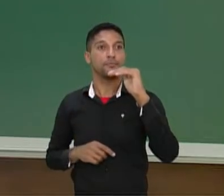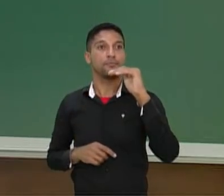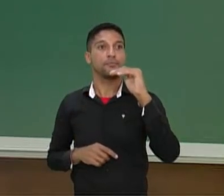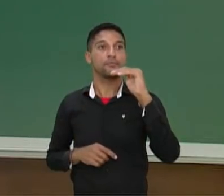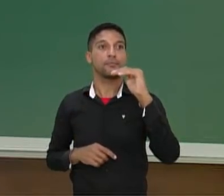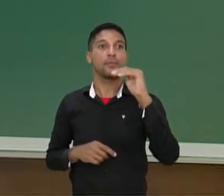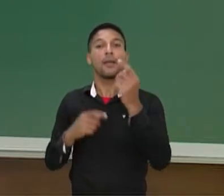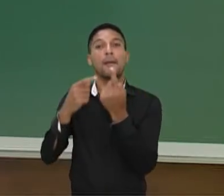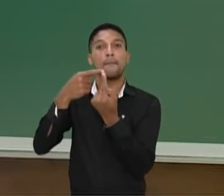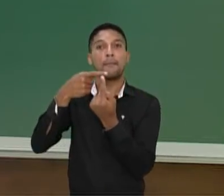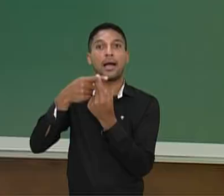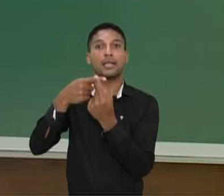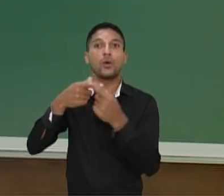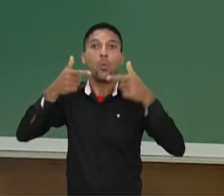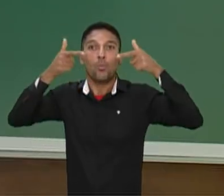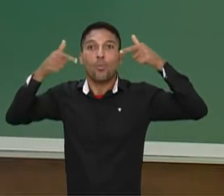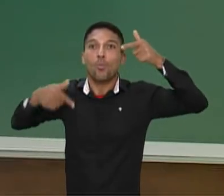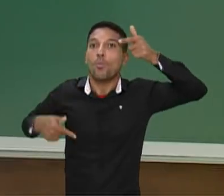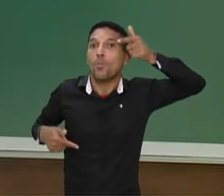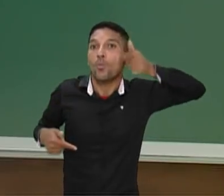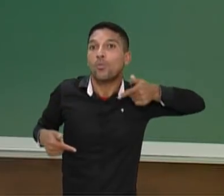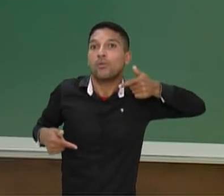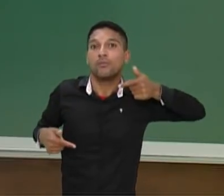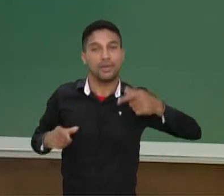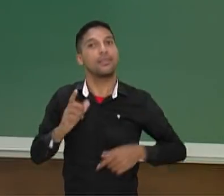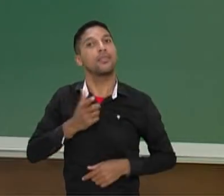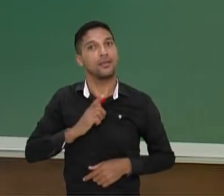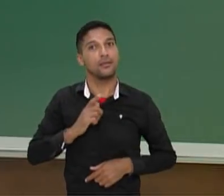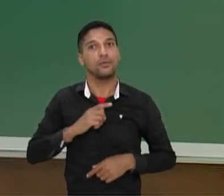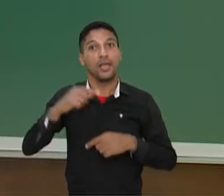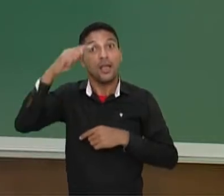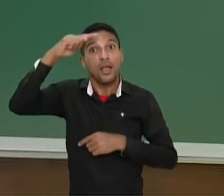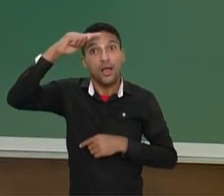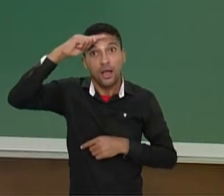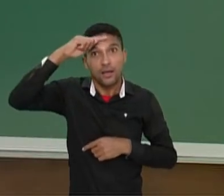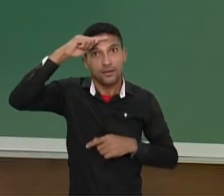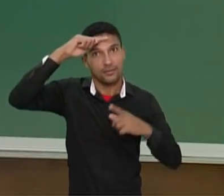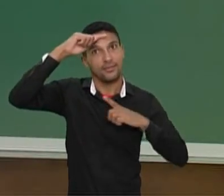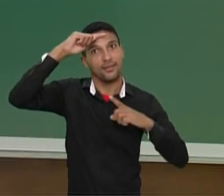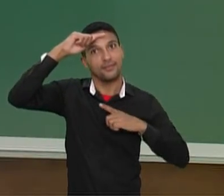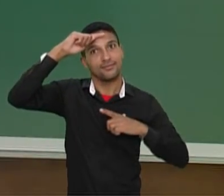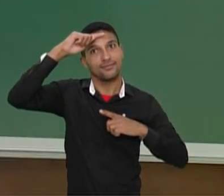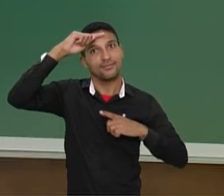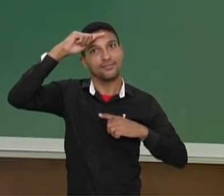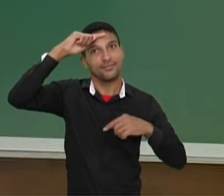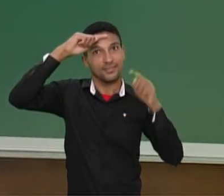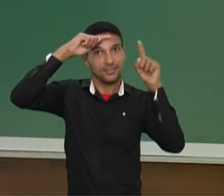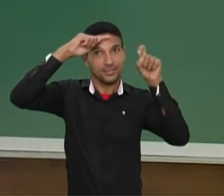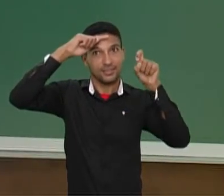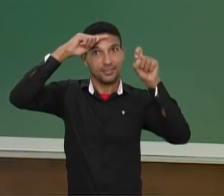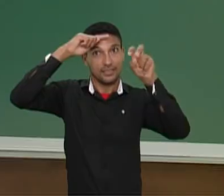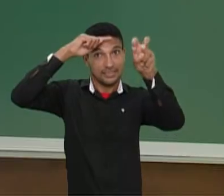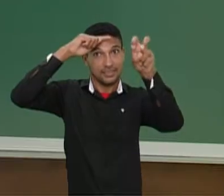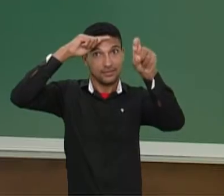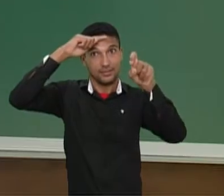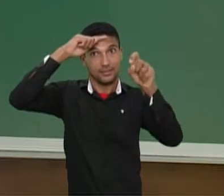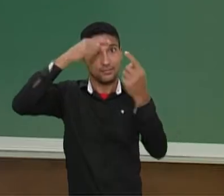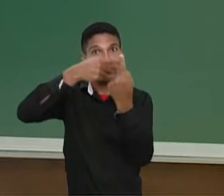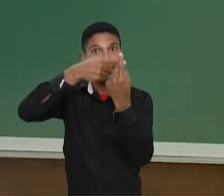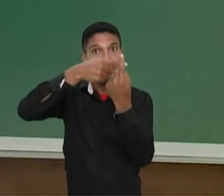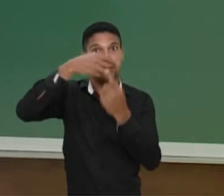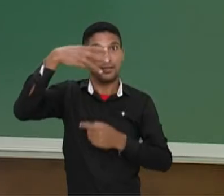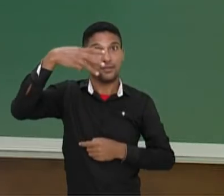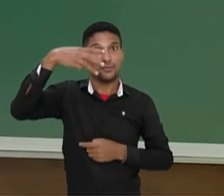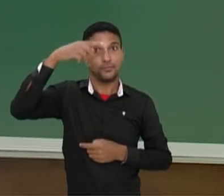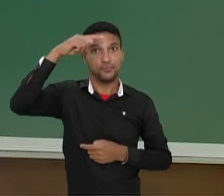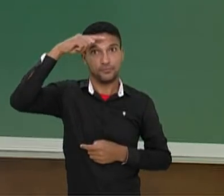medidas que não aparecem, mas que existem. 5x mais 3, que é a medida aqui em cima. E o 7x menos